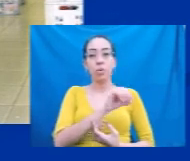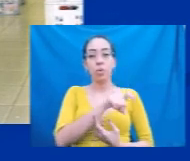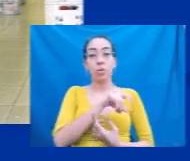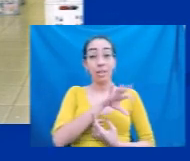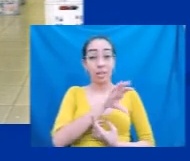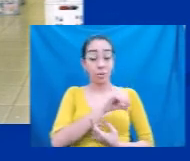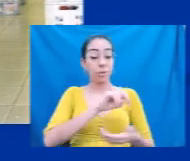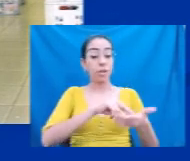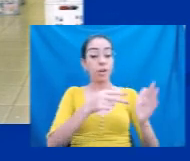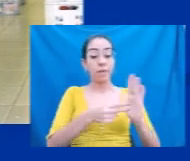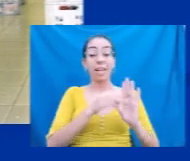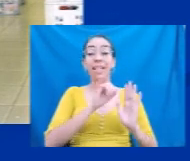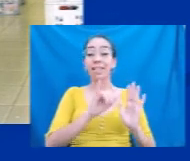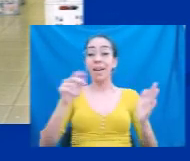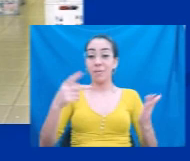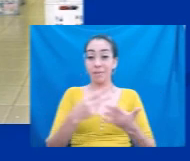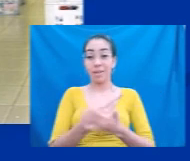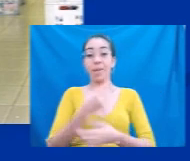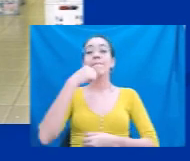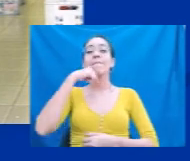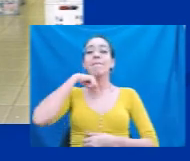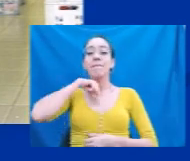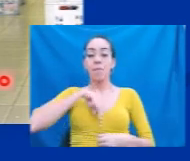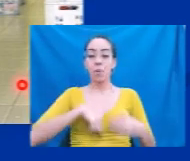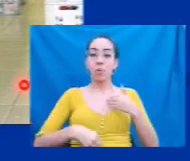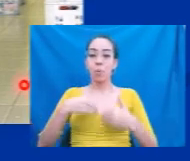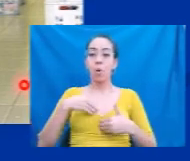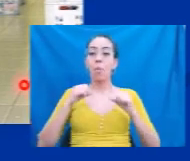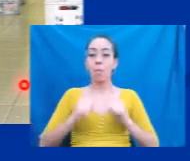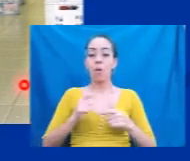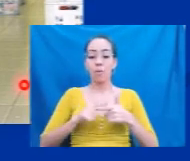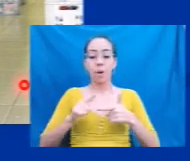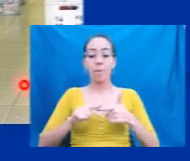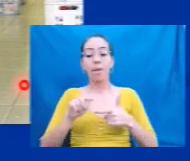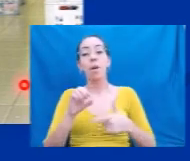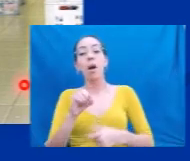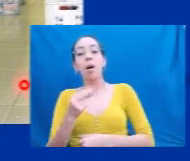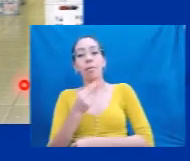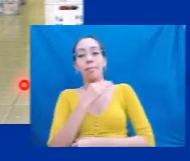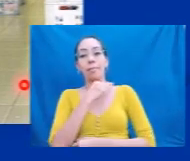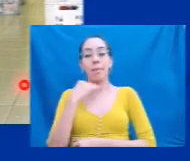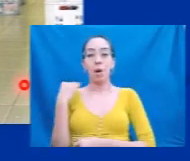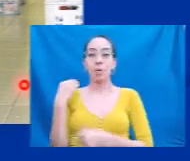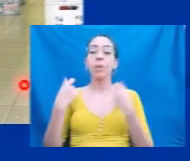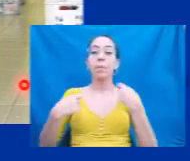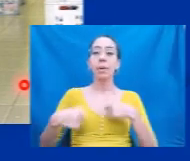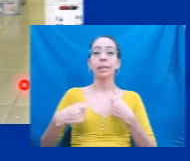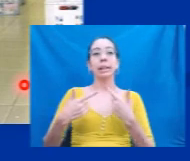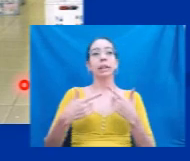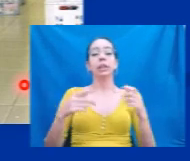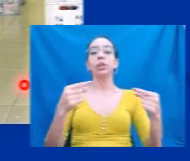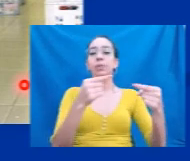e podem até levar à morte. Devem ser armazenados de acordo com a natureza desse composto e a gente tem que levar em conta